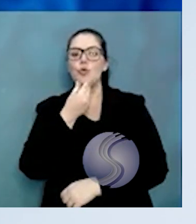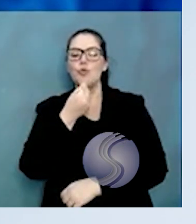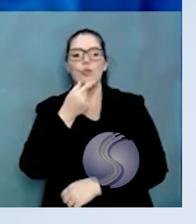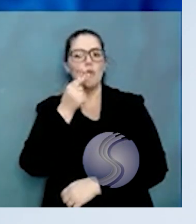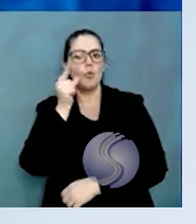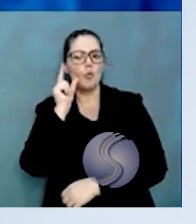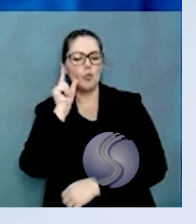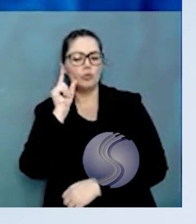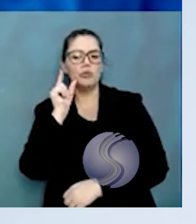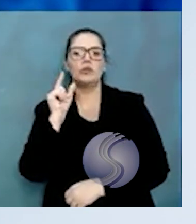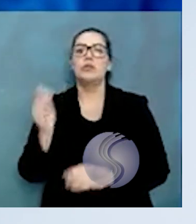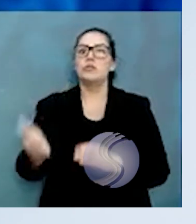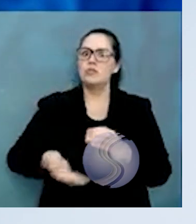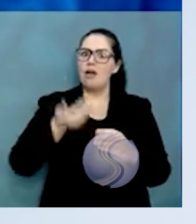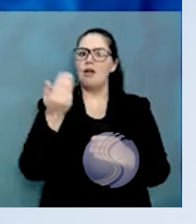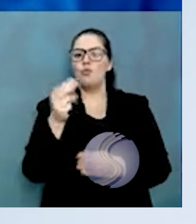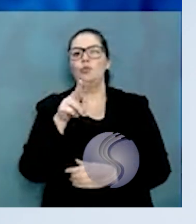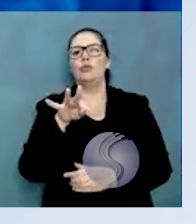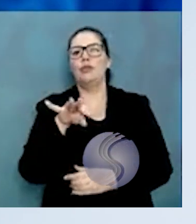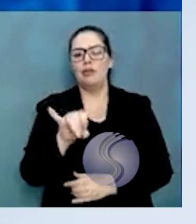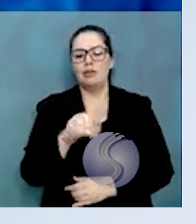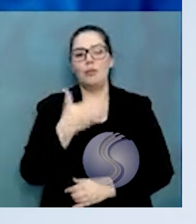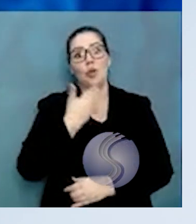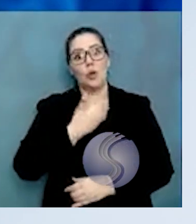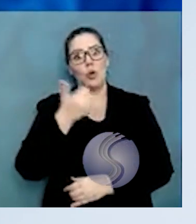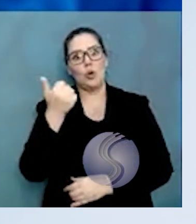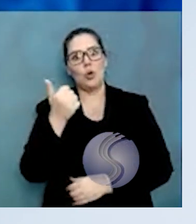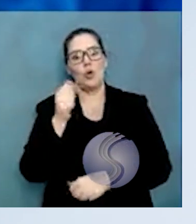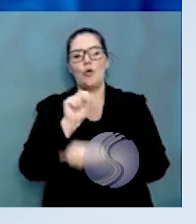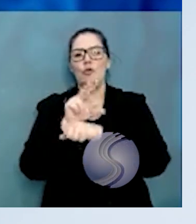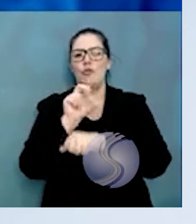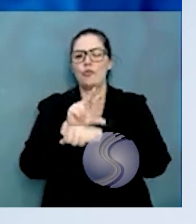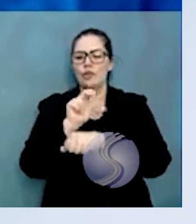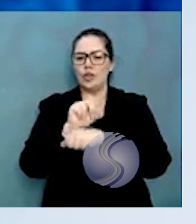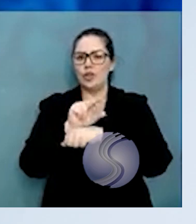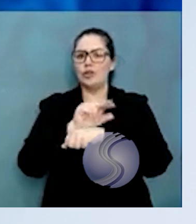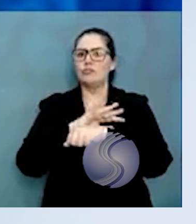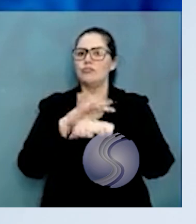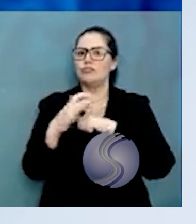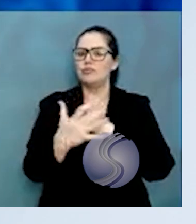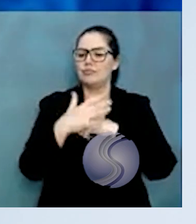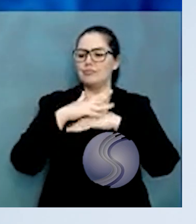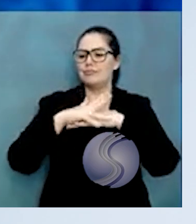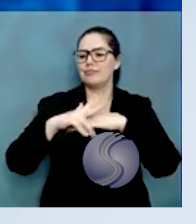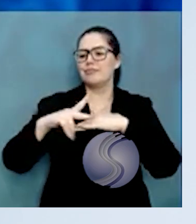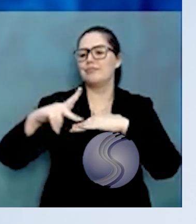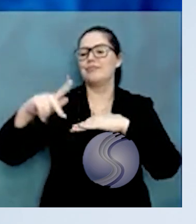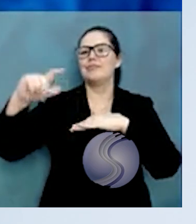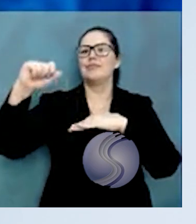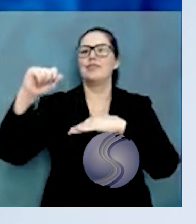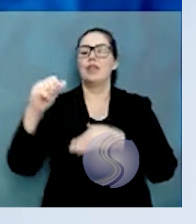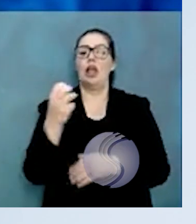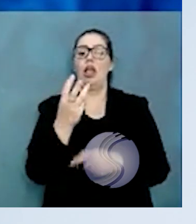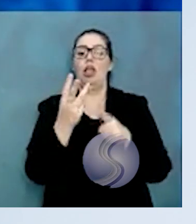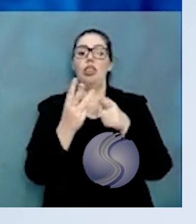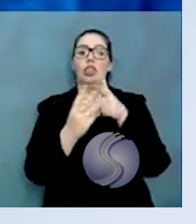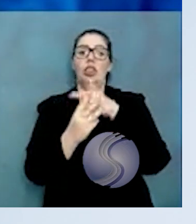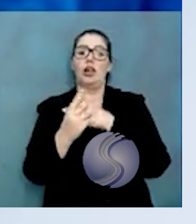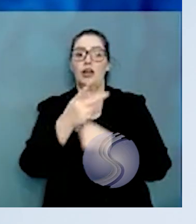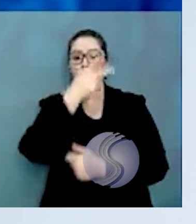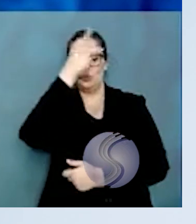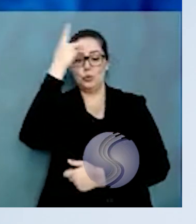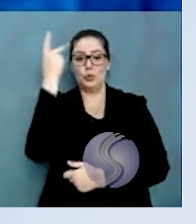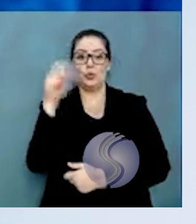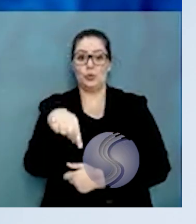alta ontem, graças a Deus, do Covid, venceu o Covid, ele, mais um senhor e mais uma mulher. Foram 3 sorrisenses